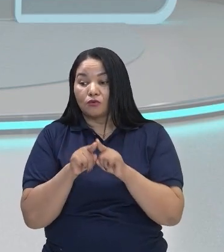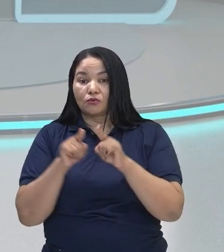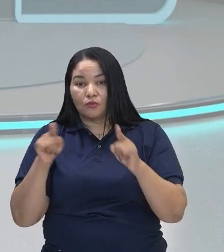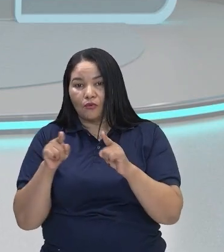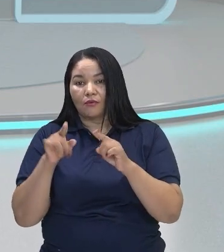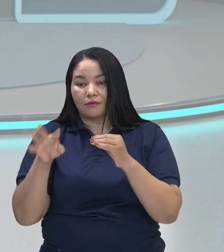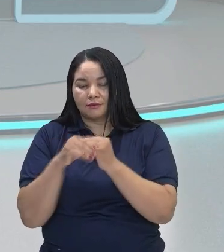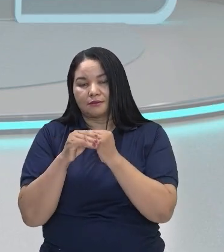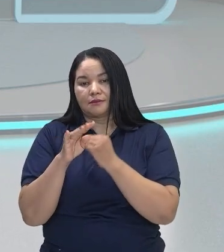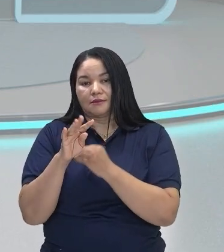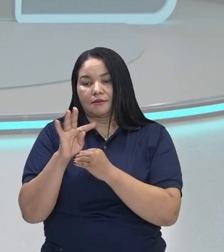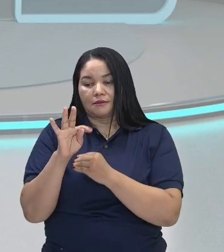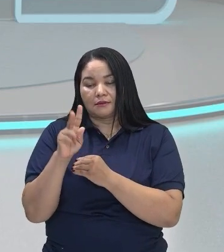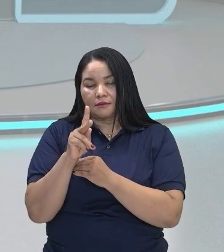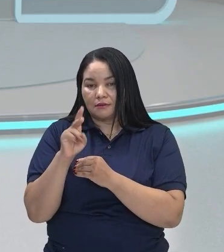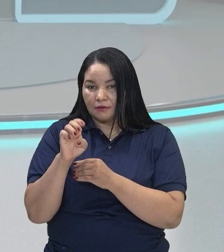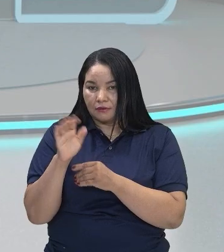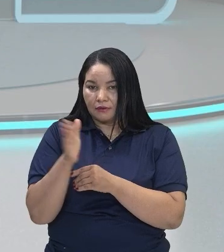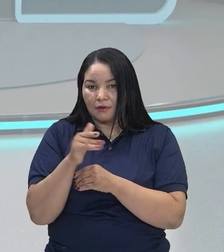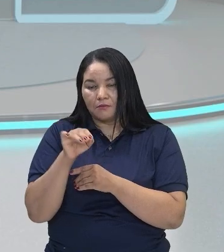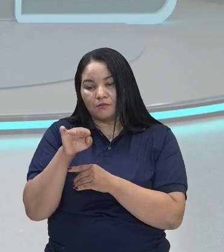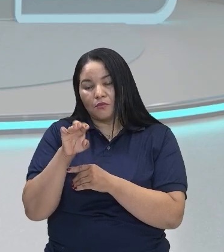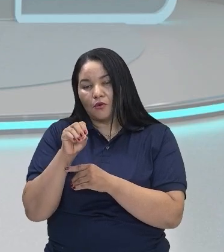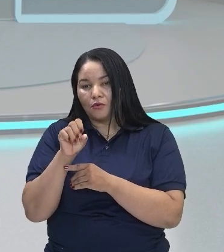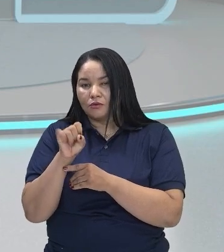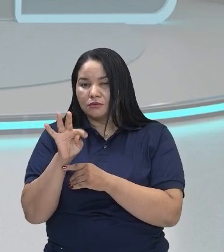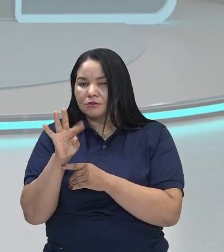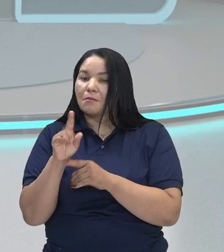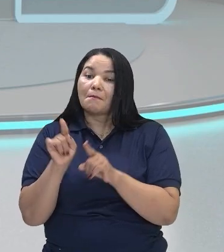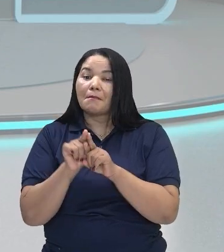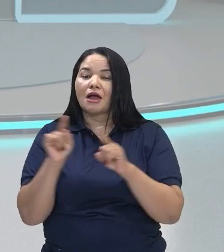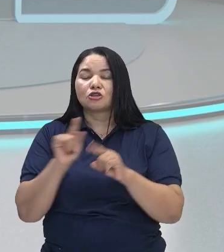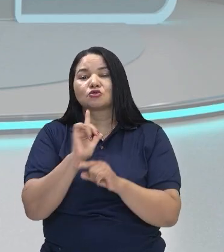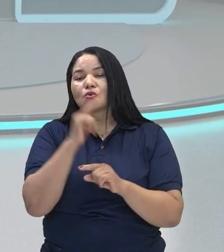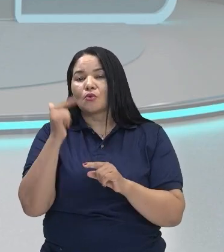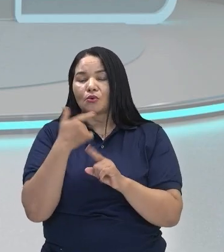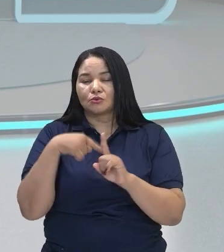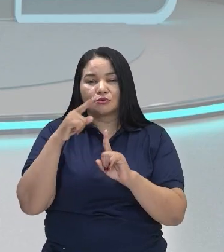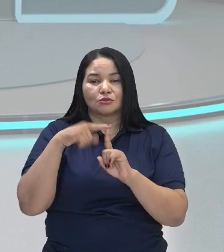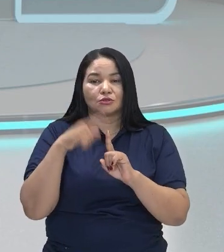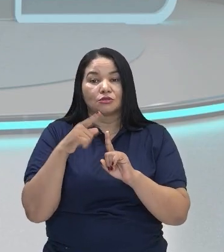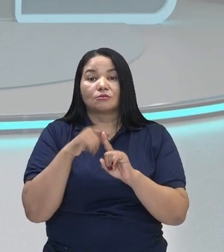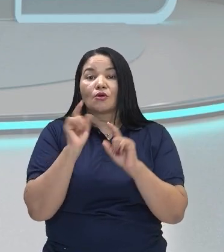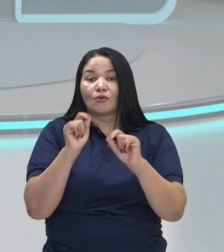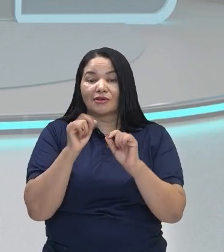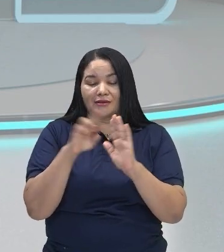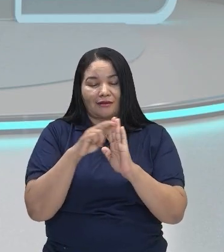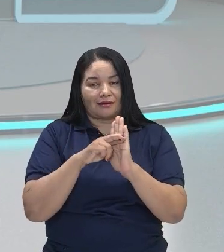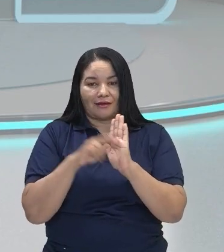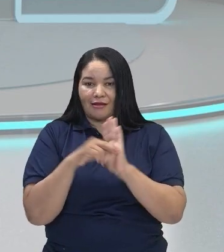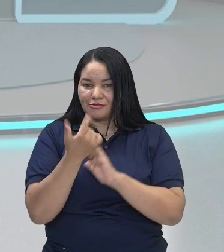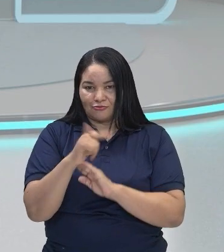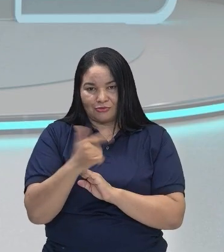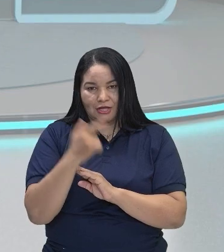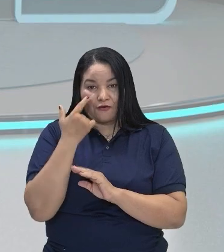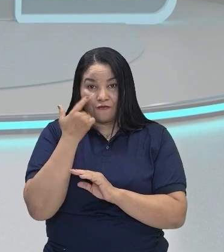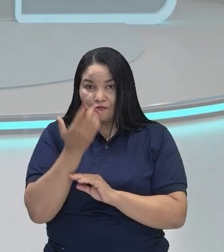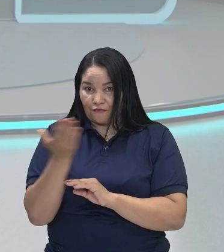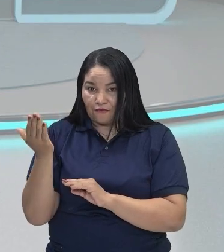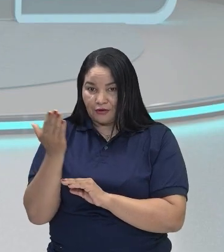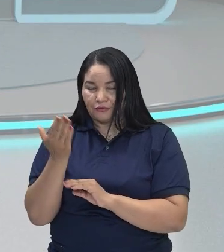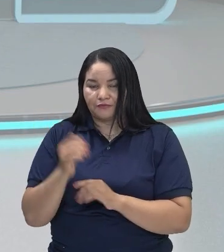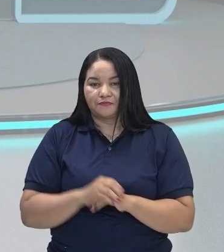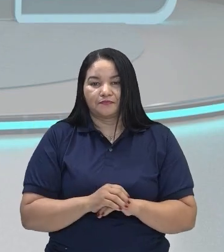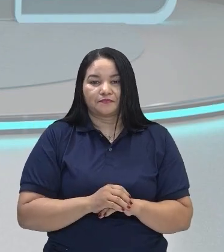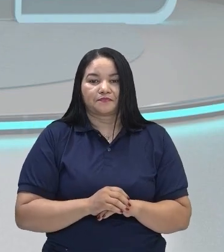most antes do adjetivo. Mas tem adjetivos irregulares, são aqueles que não têm regras, como esses aqui, olha só. A few